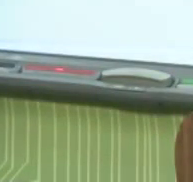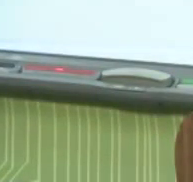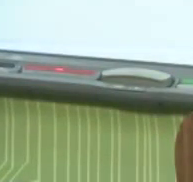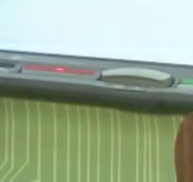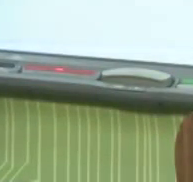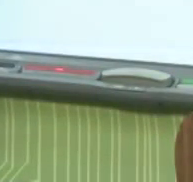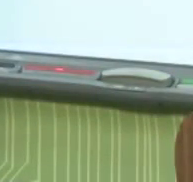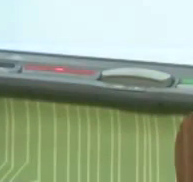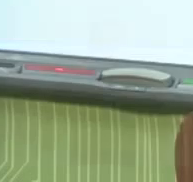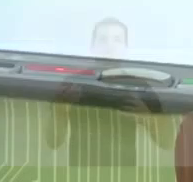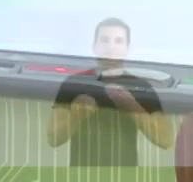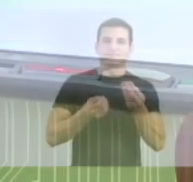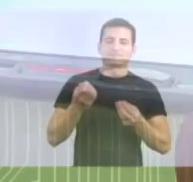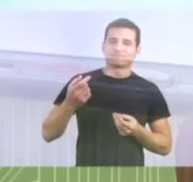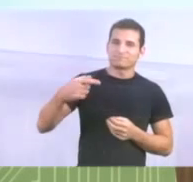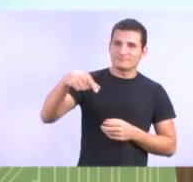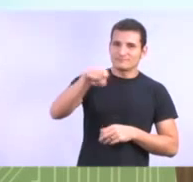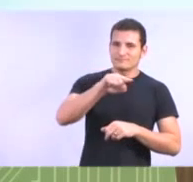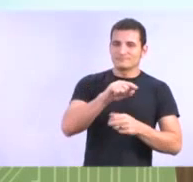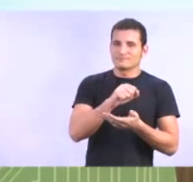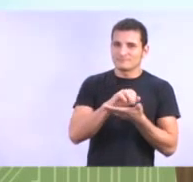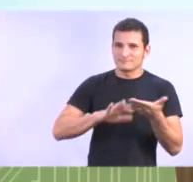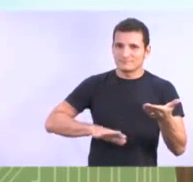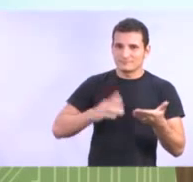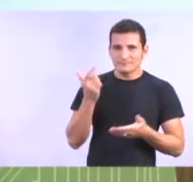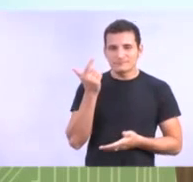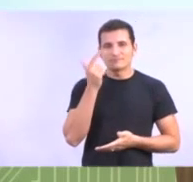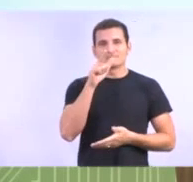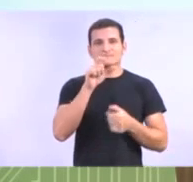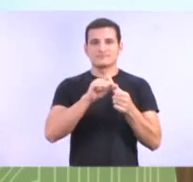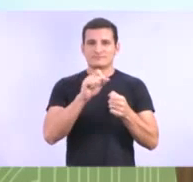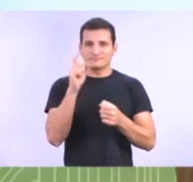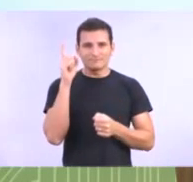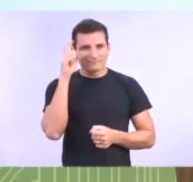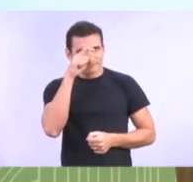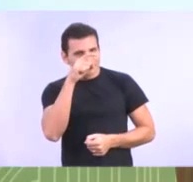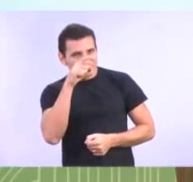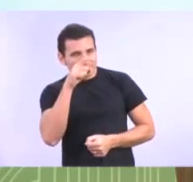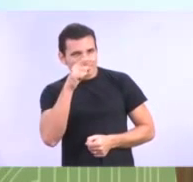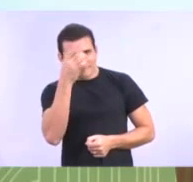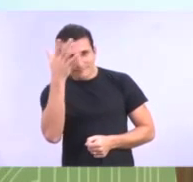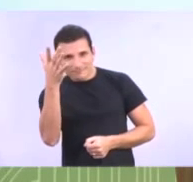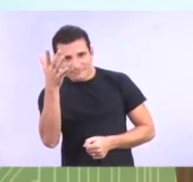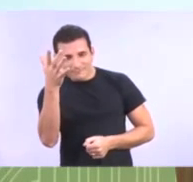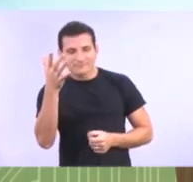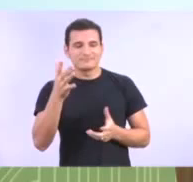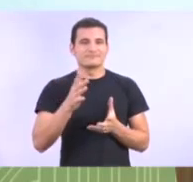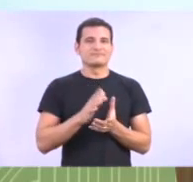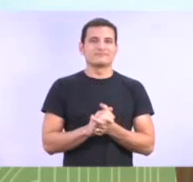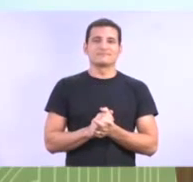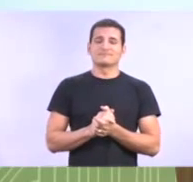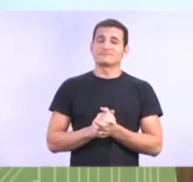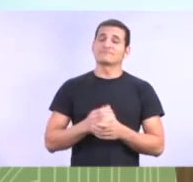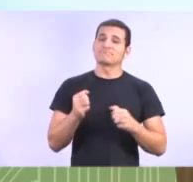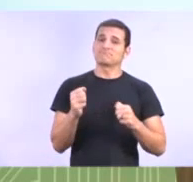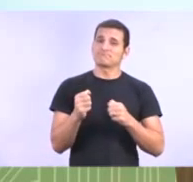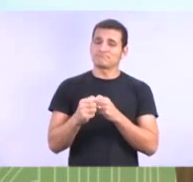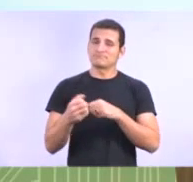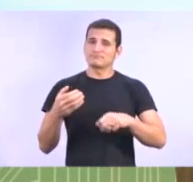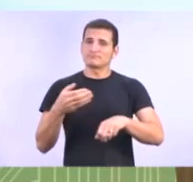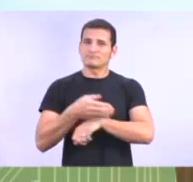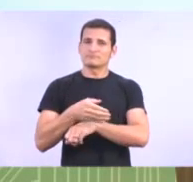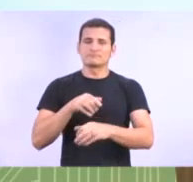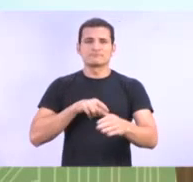E aí, como foram os exercícios? Conseguiram fazer? Fácil, difícil? Vamos participando, conversa aqui com o professor